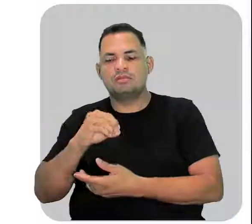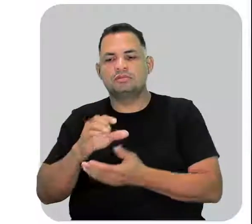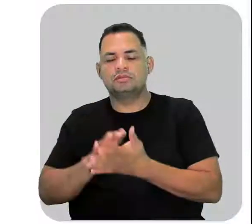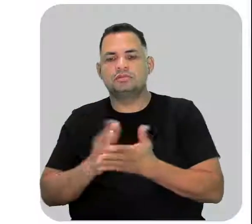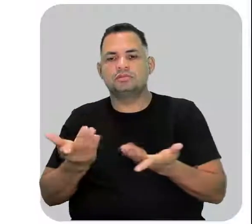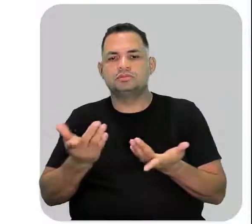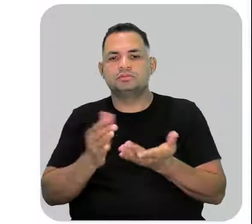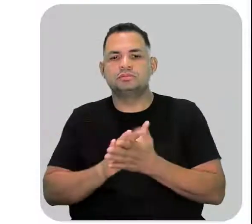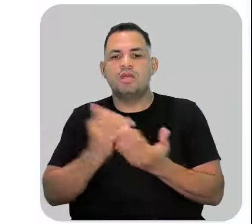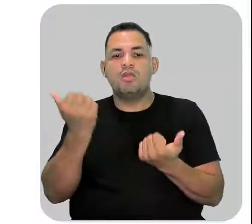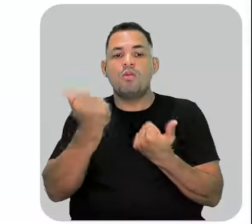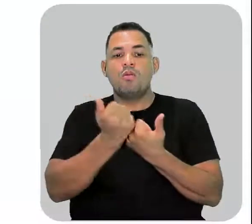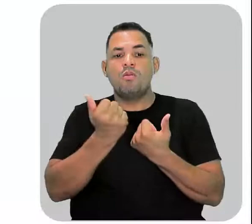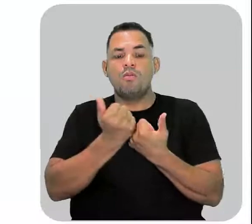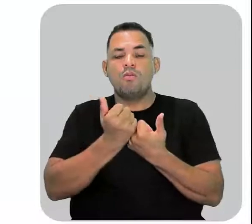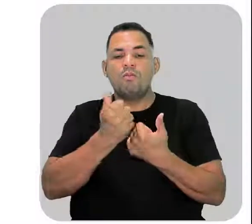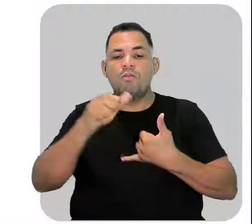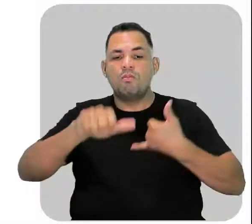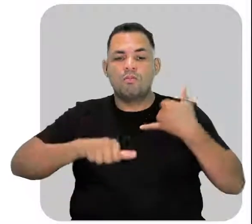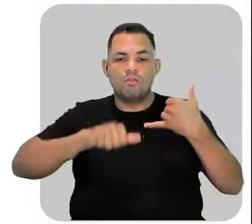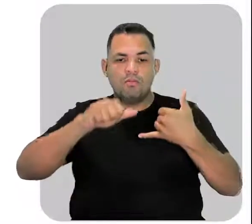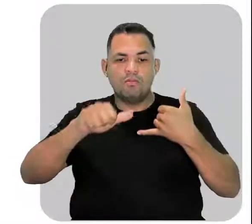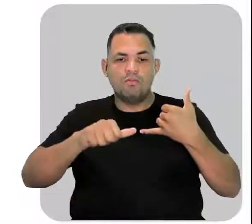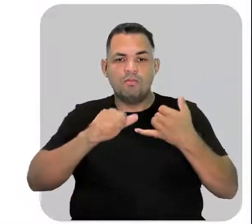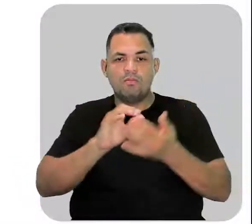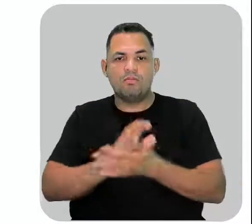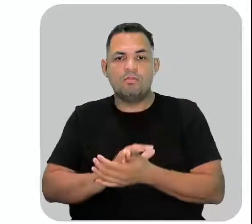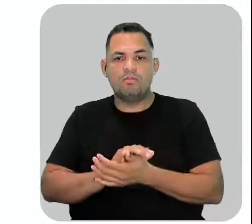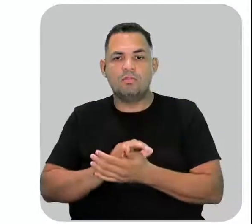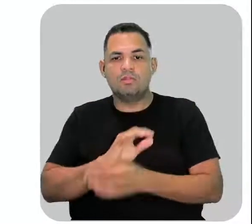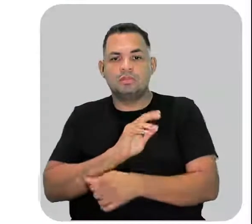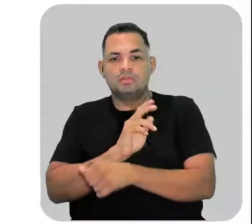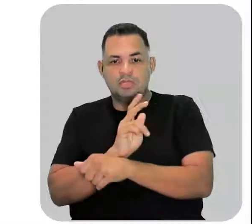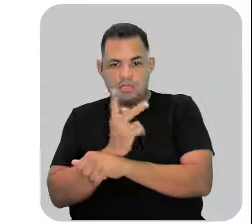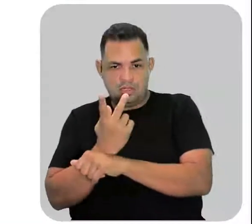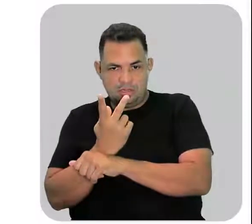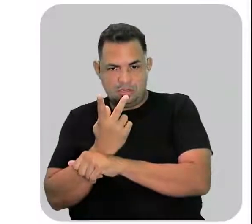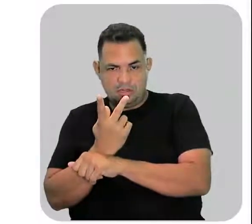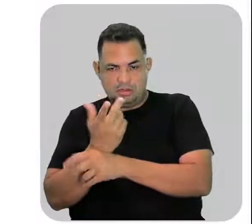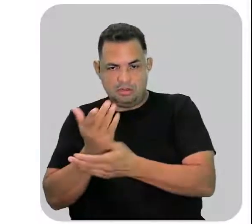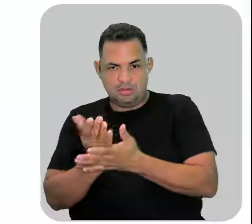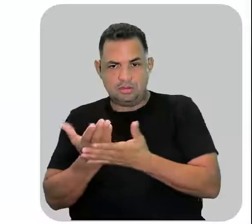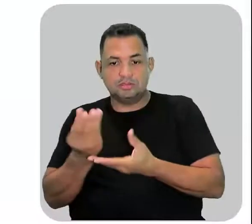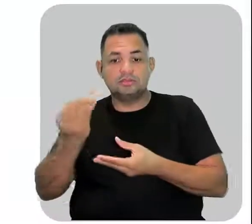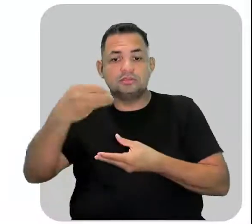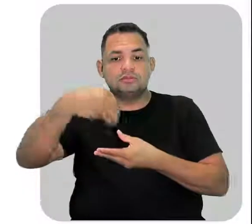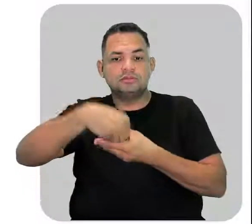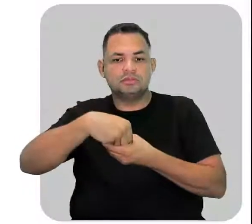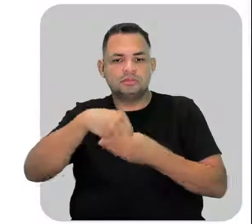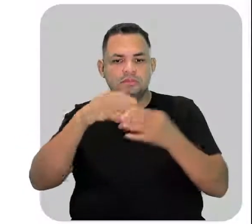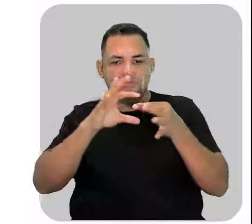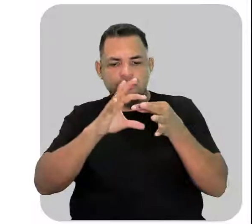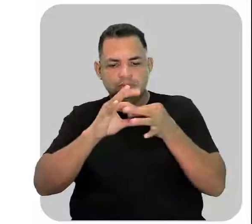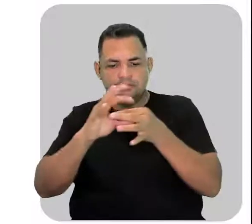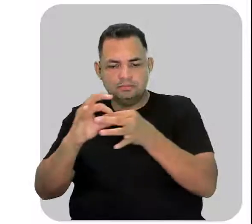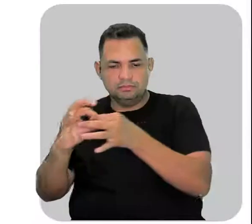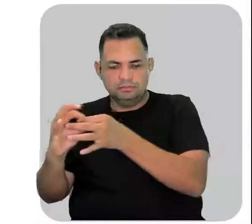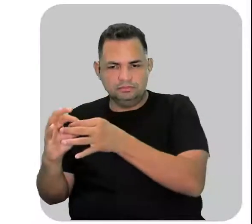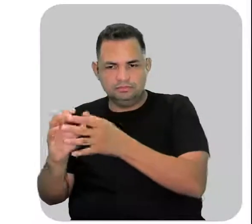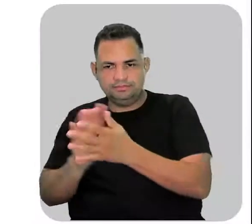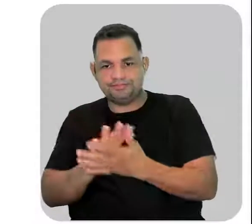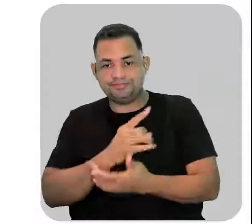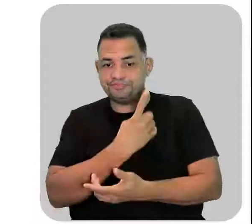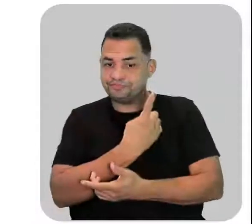reações que vão substituir os hidrogênios que estão presentes na cadeia, podendo substituir